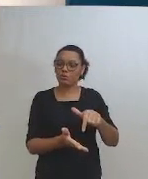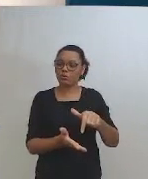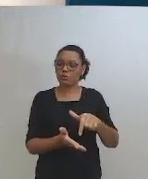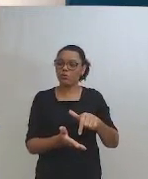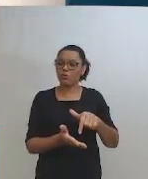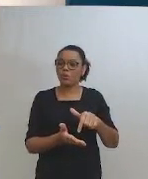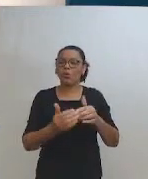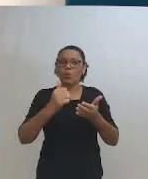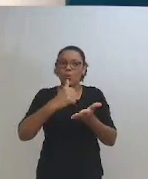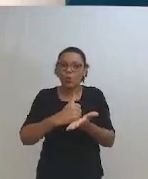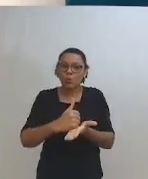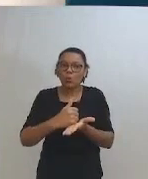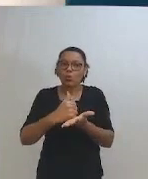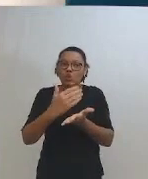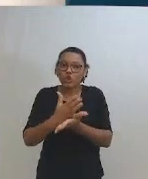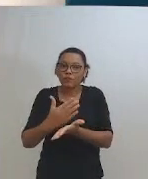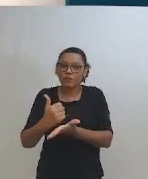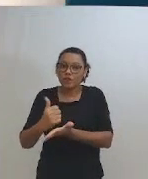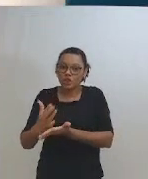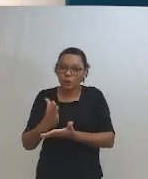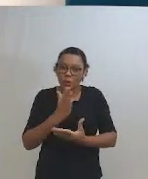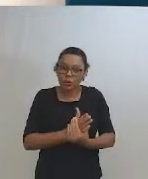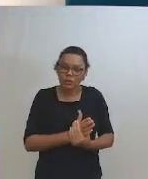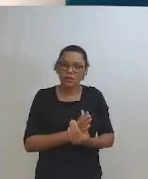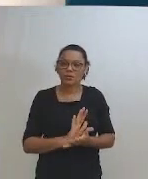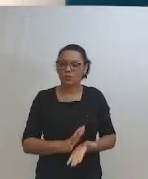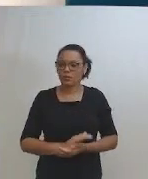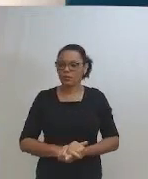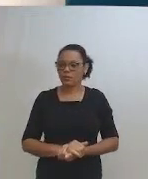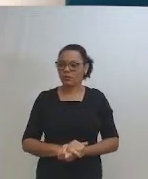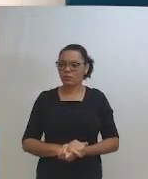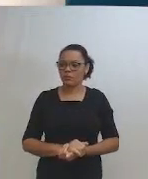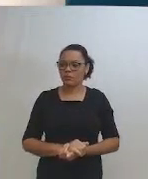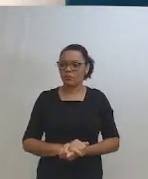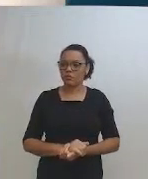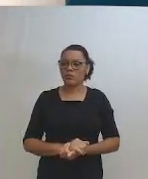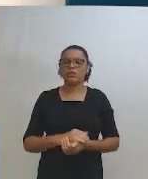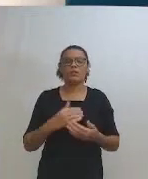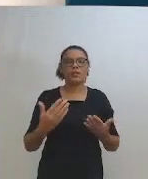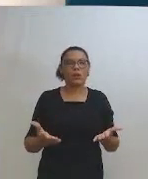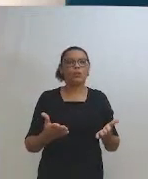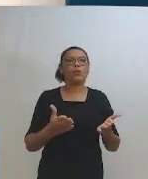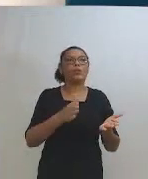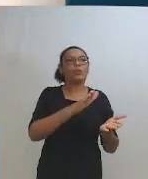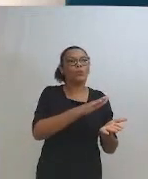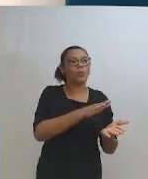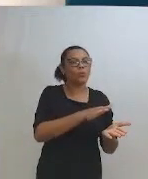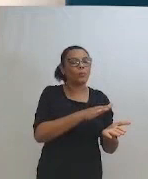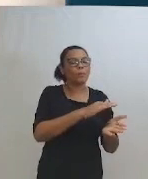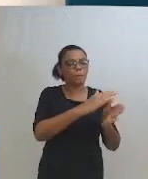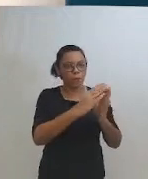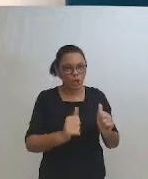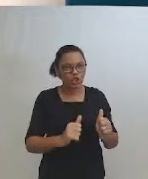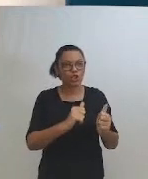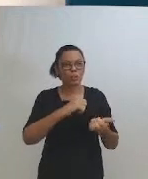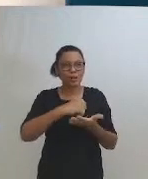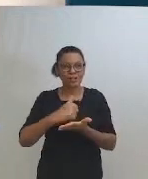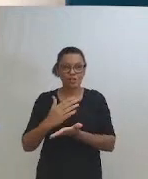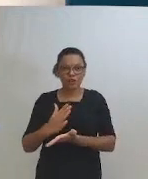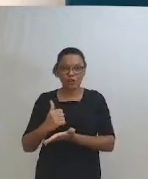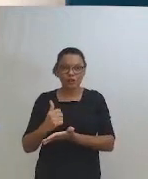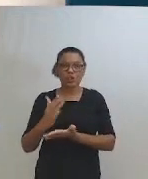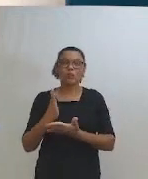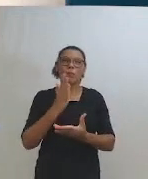ministro Sebastião. Foi protocolado nos autos do processo um pedido de desmembramento justamente para dar maior